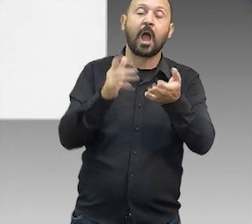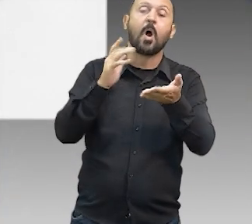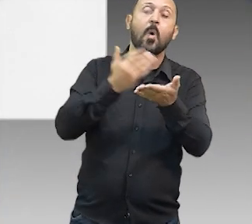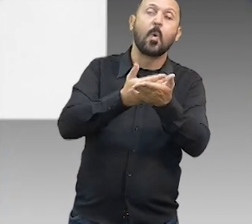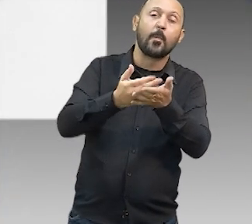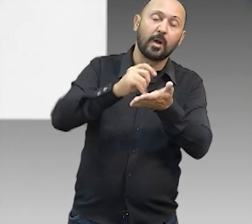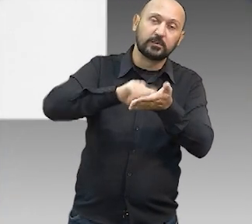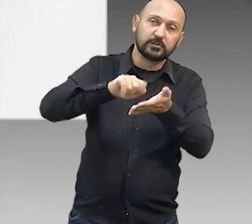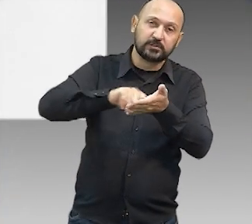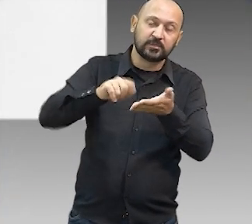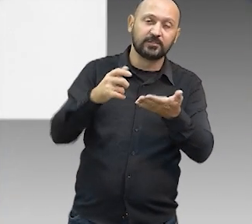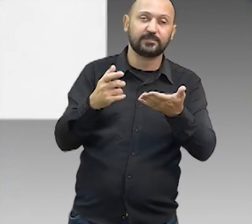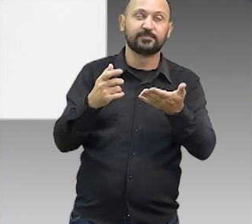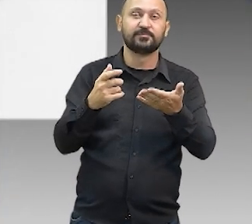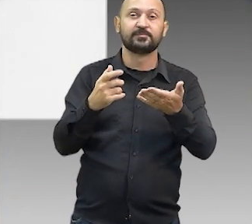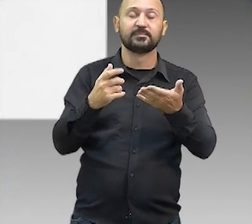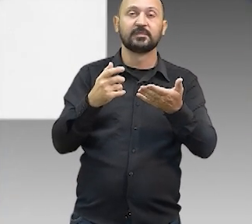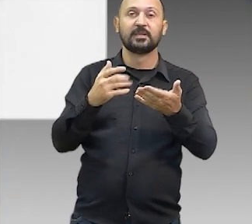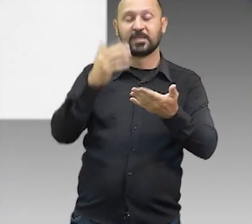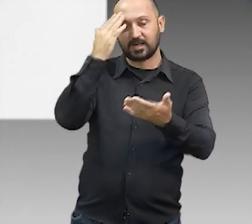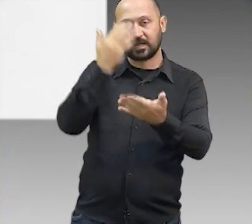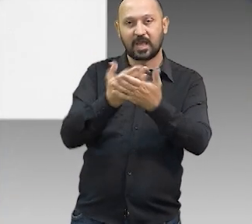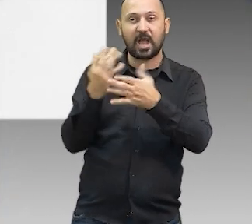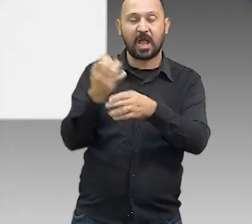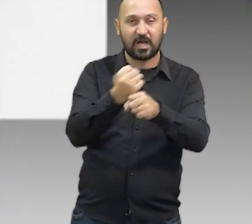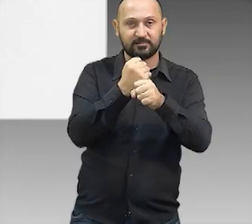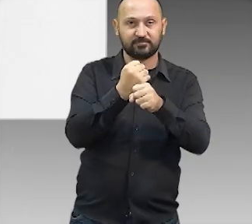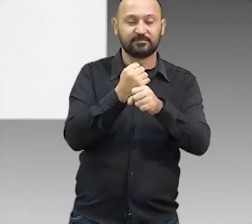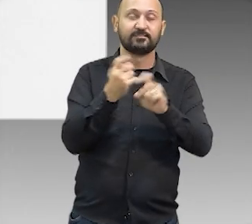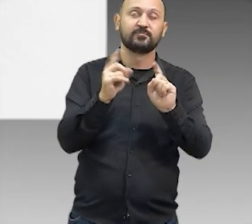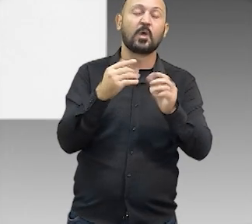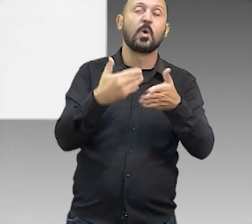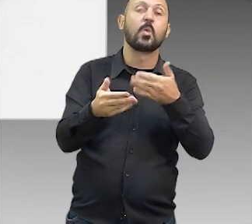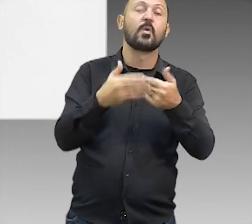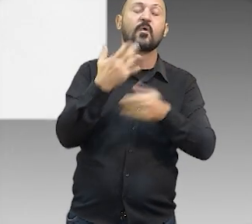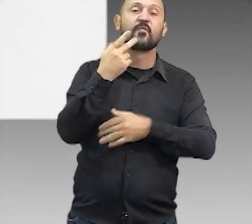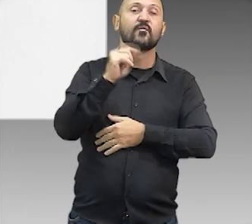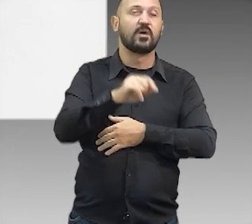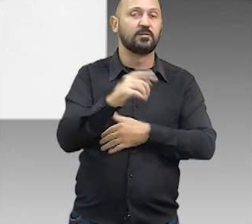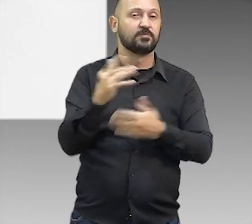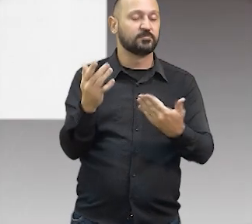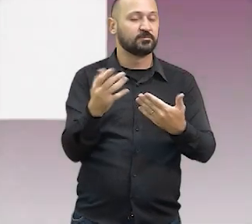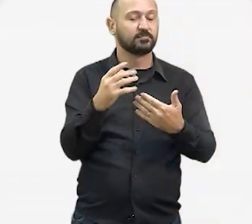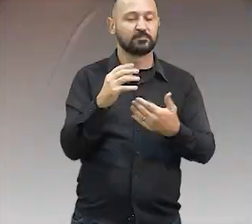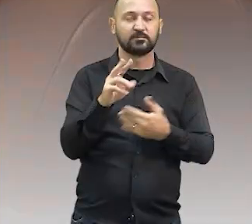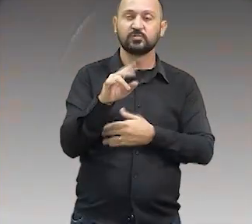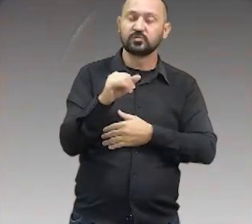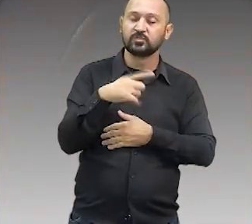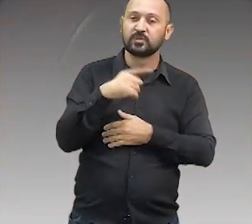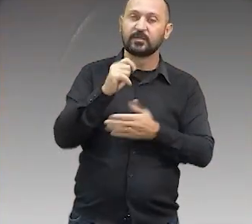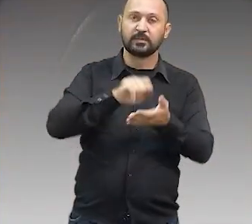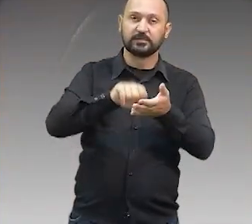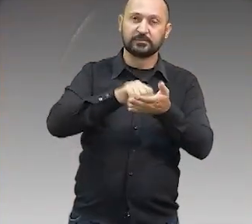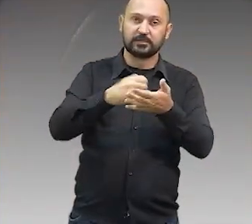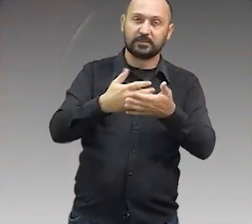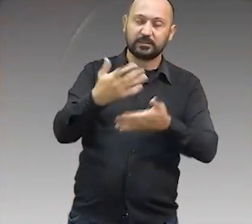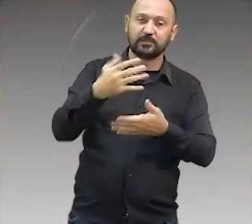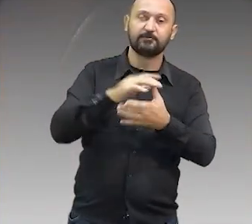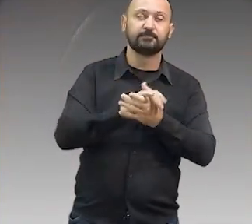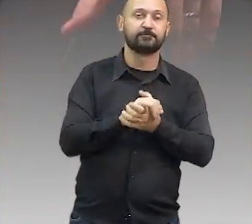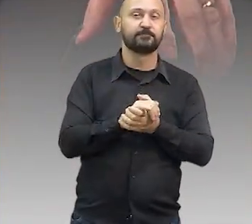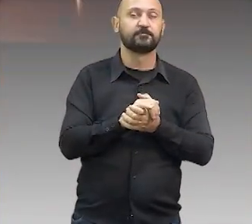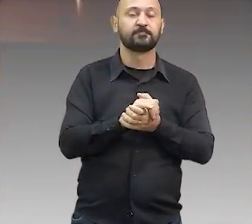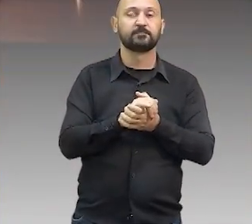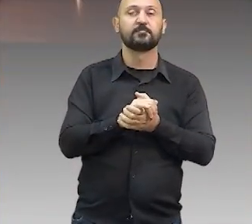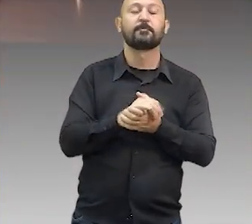a credibilidade da fonte. Não é qualquer um que chega lá, fala uma coisa, você já vai reproduzir isso e publicar. Então você tem que ter a certeza de que aquilo